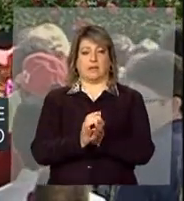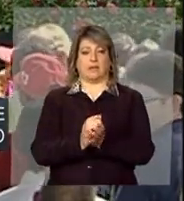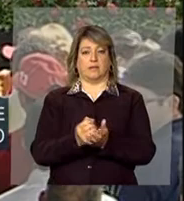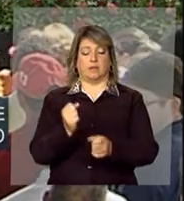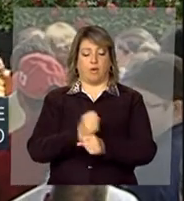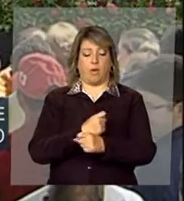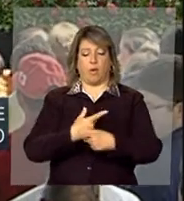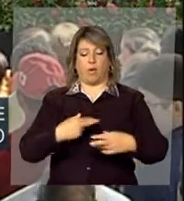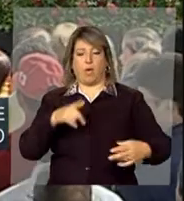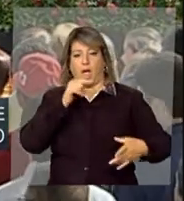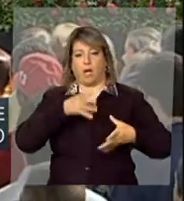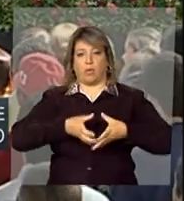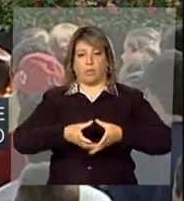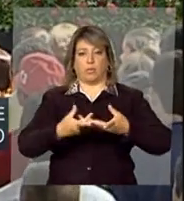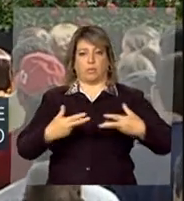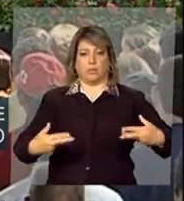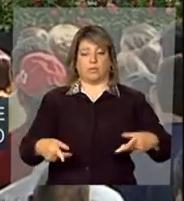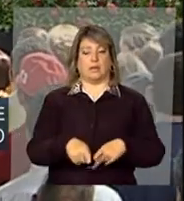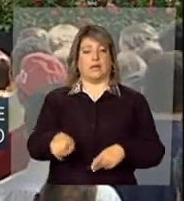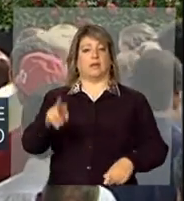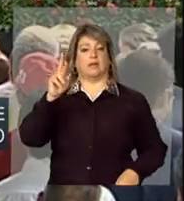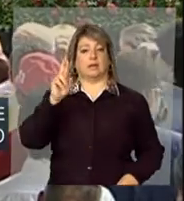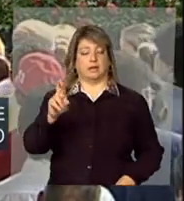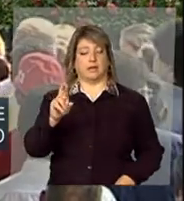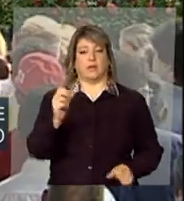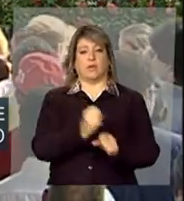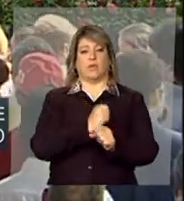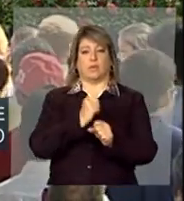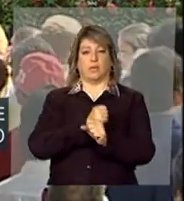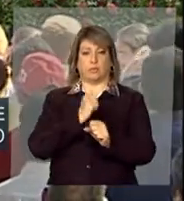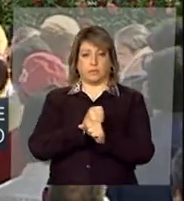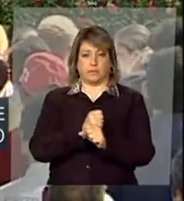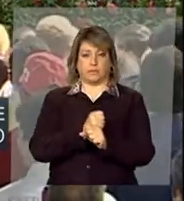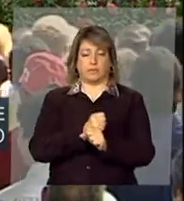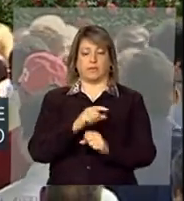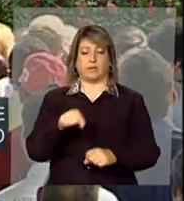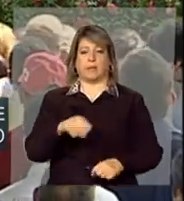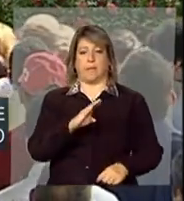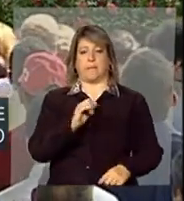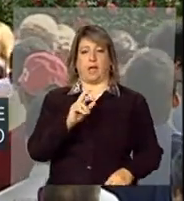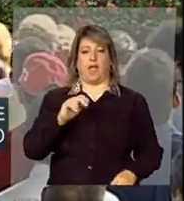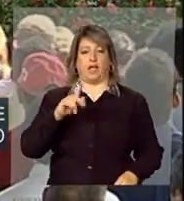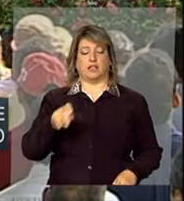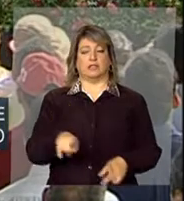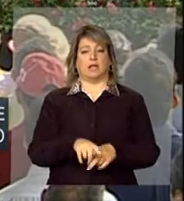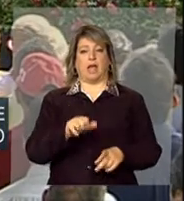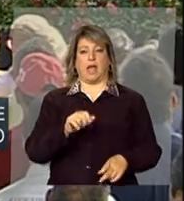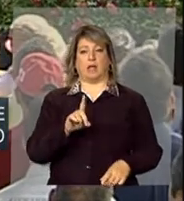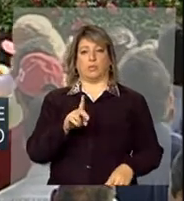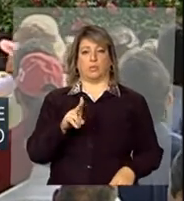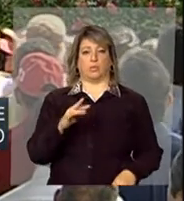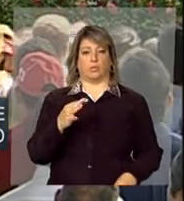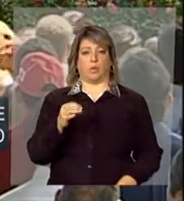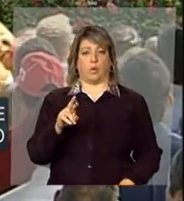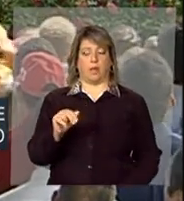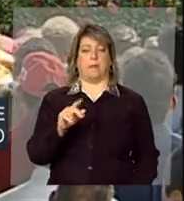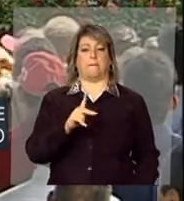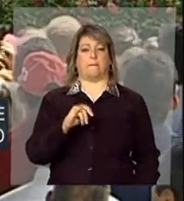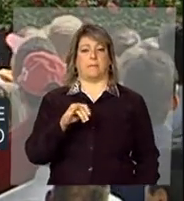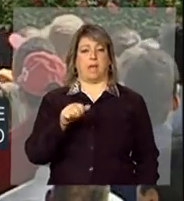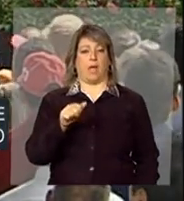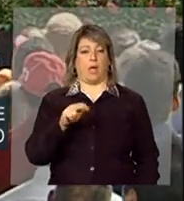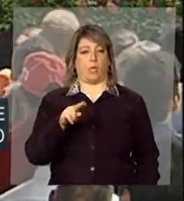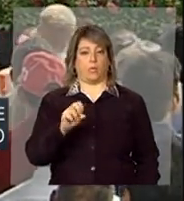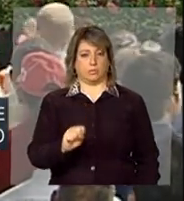Hídricos, responsável pela construção da barragem e adutora de Piaus. Saudar a